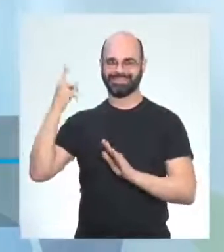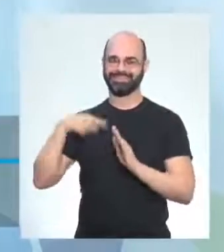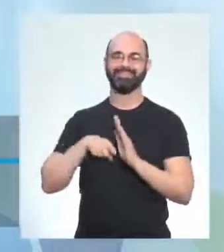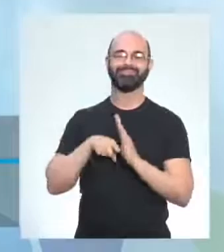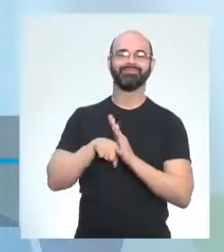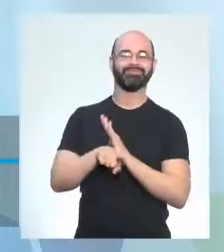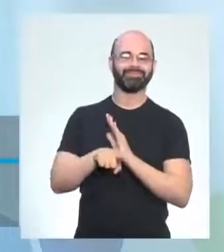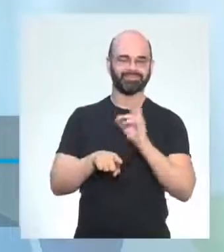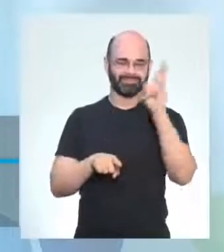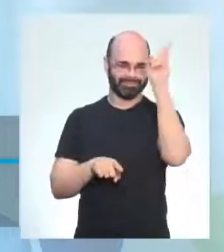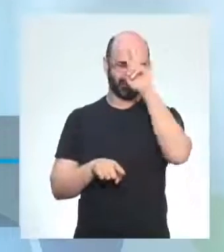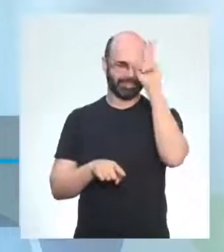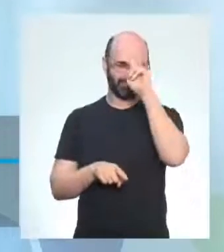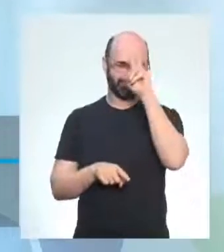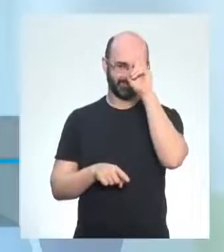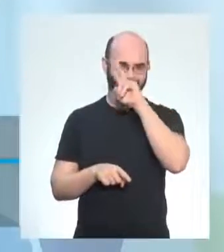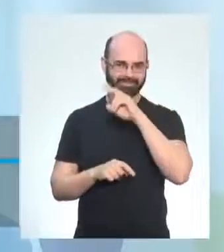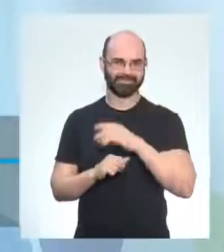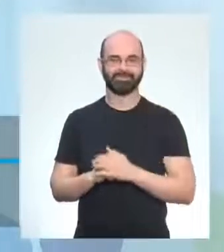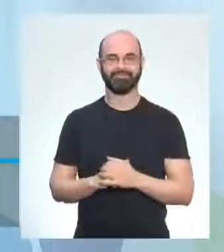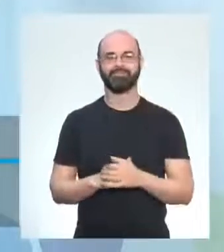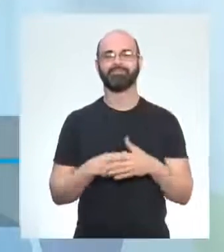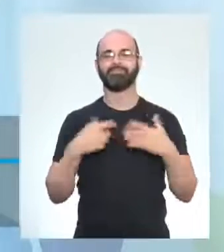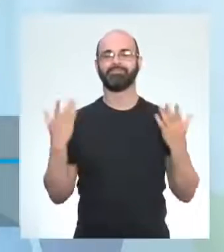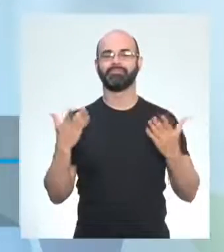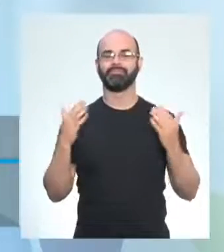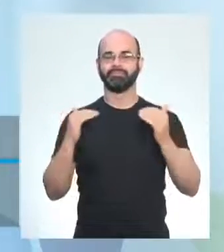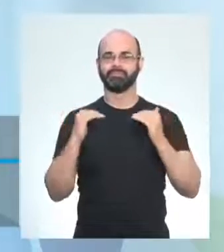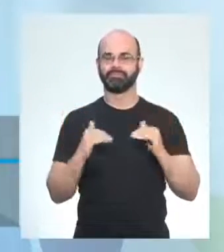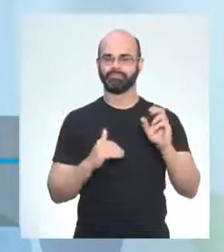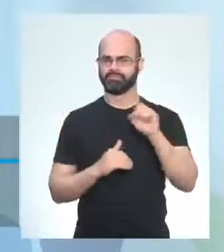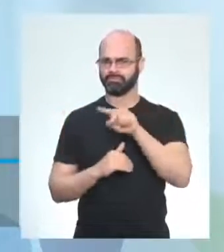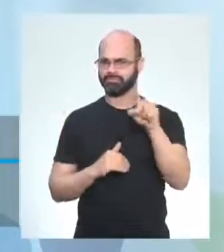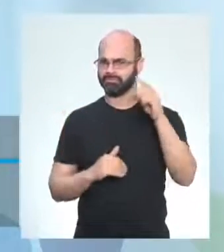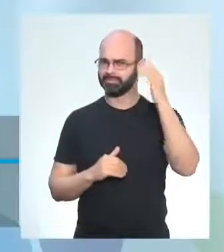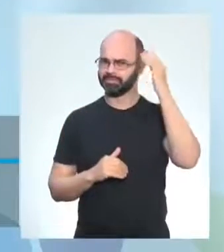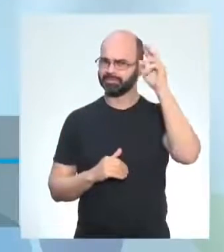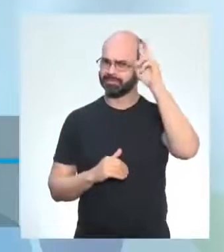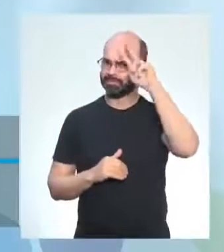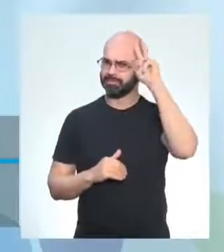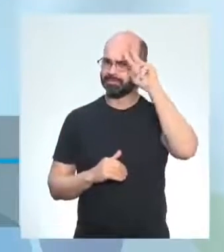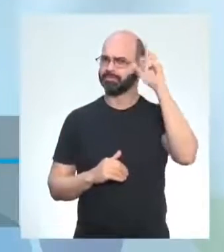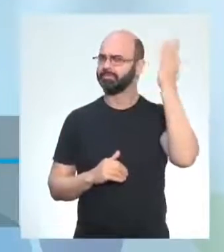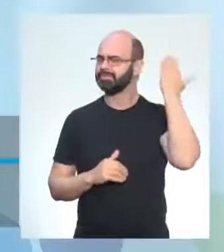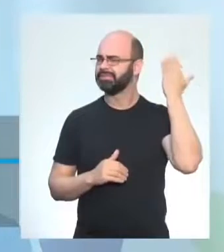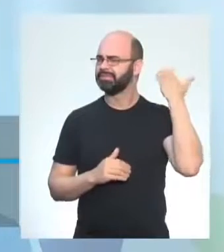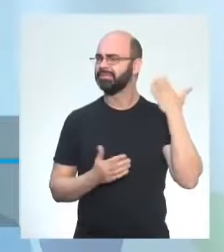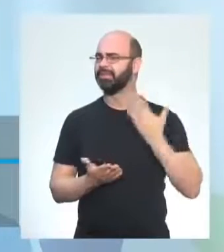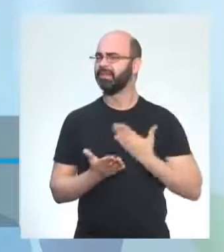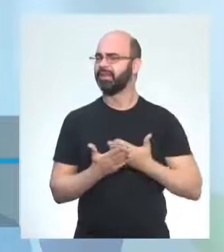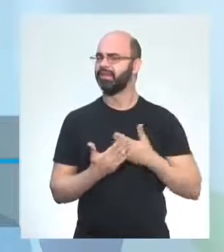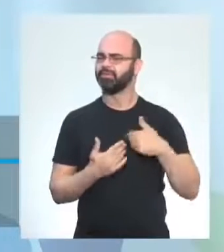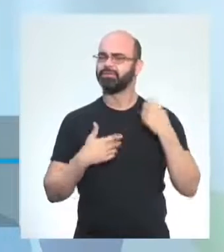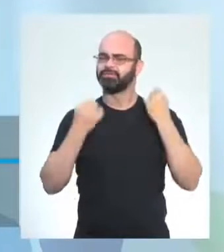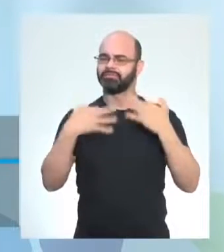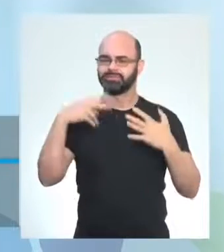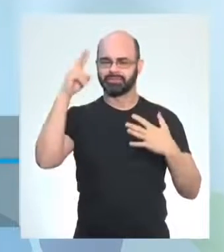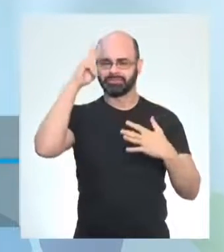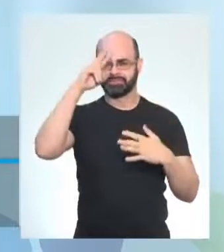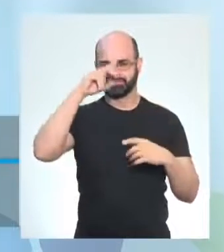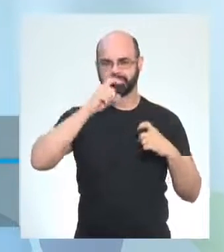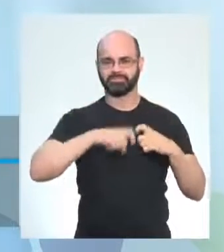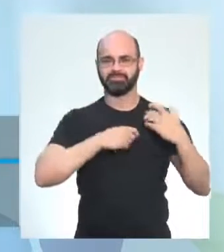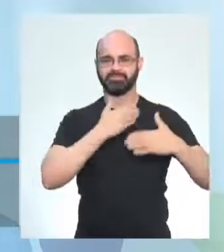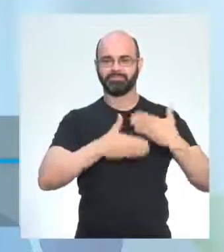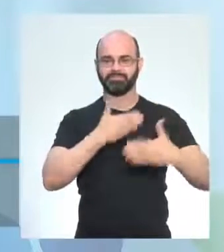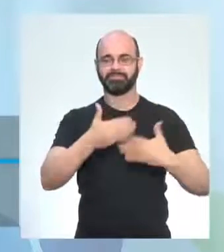começo da aula, lembra? Tá? E agora eu quero saber se você lembra da última aula que eu dei lá sobre processos reprodutivos animais,